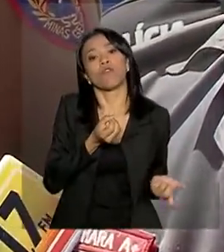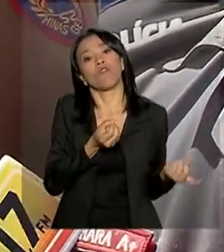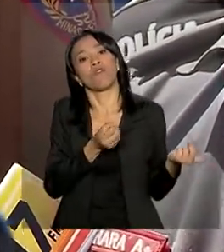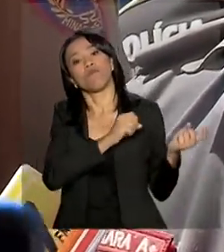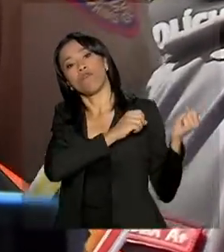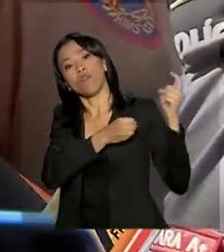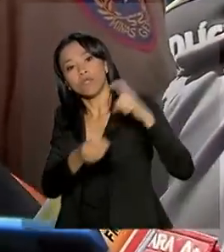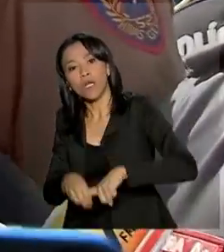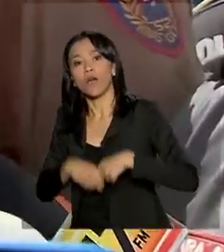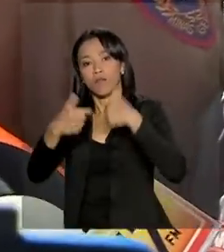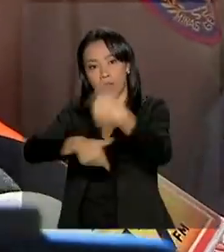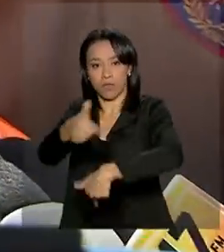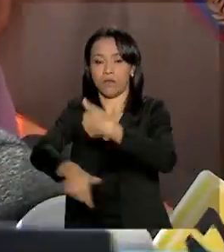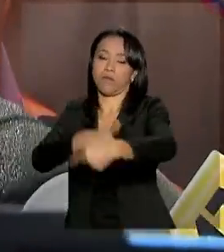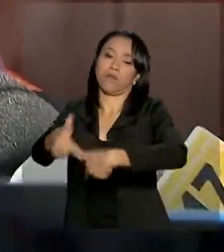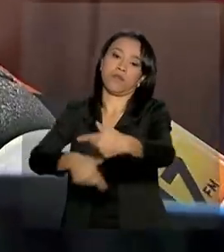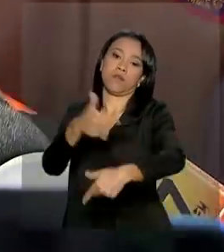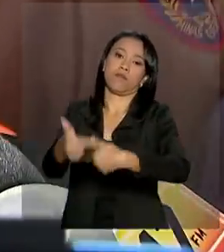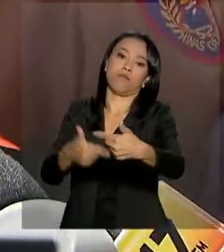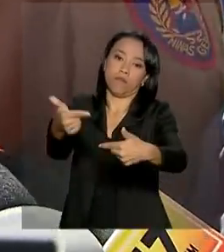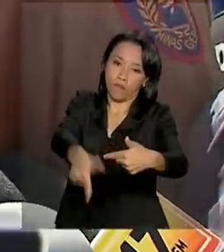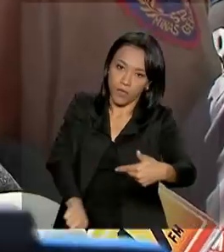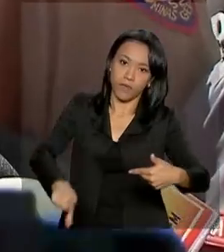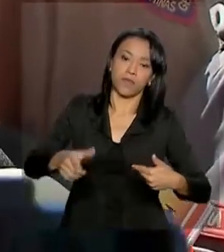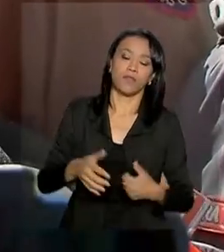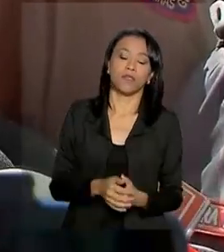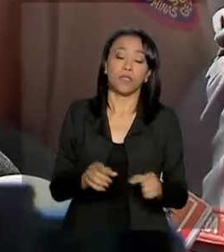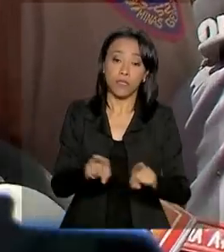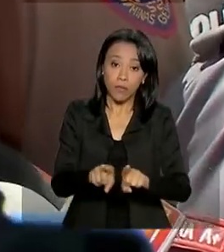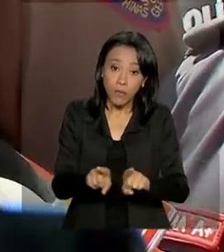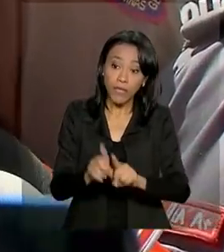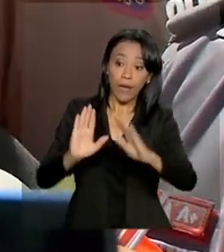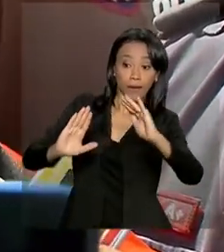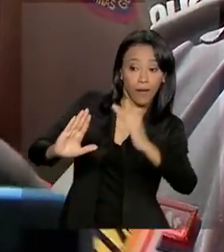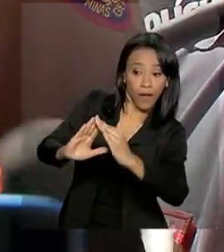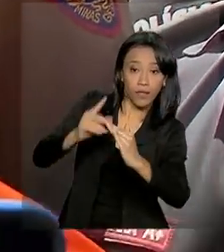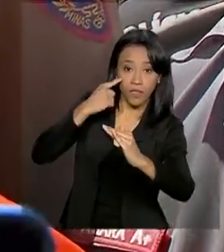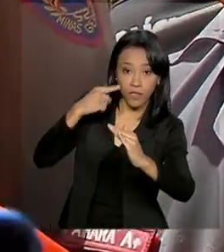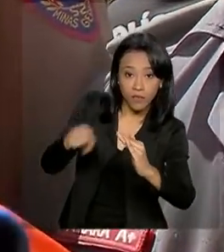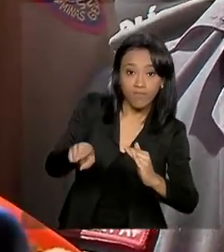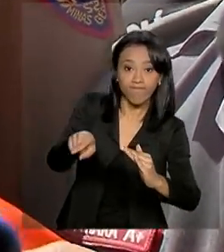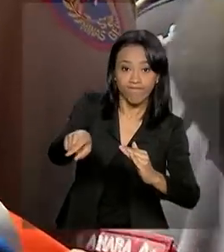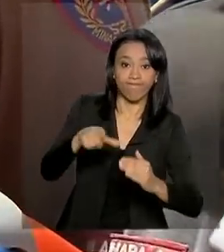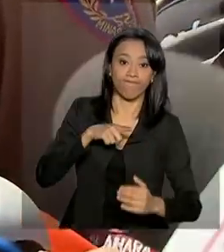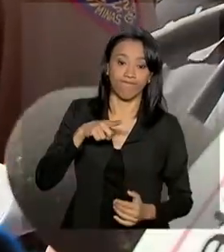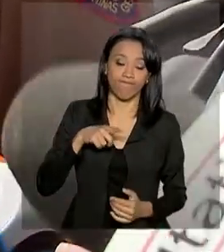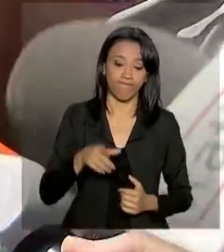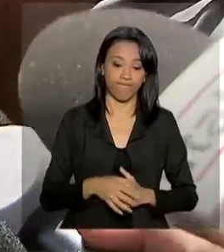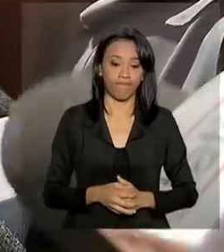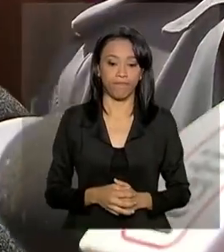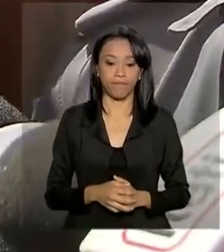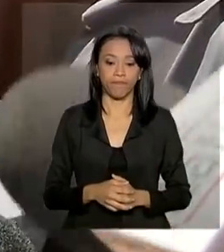estão trabalhando nele nesse exato momento, bem como na casa também localizada.